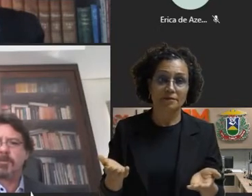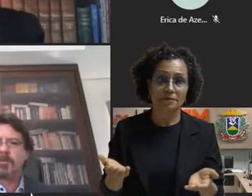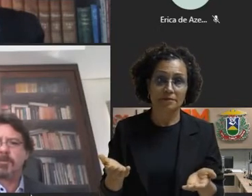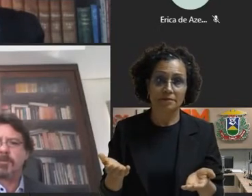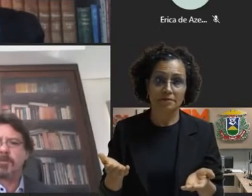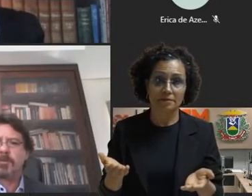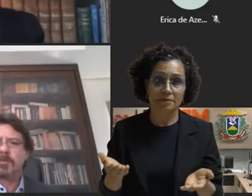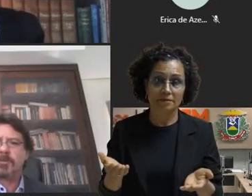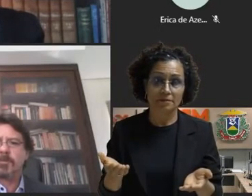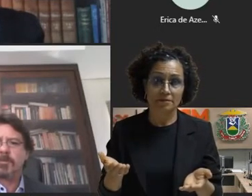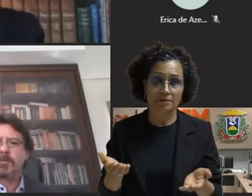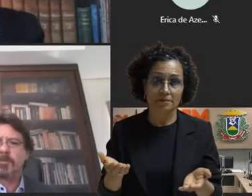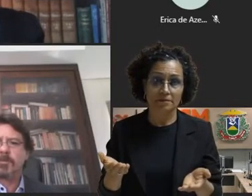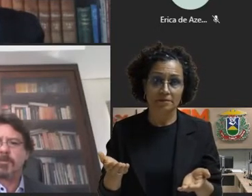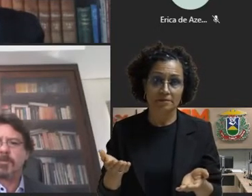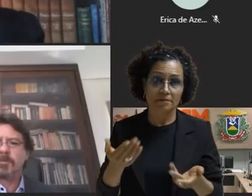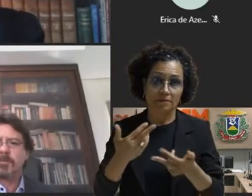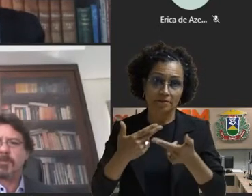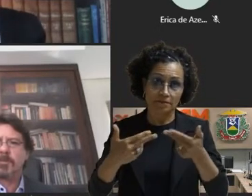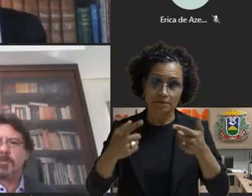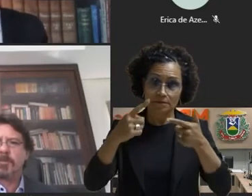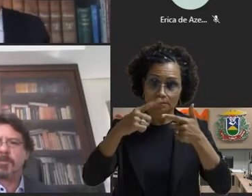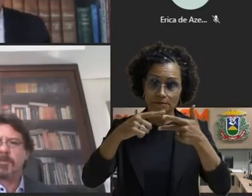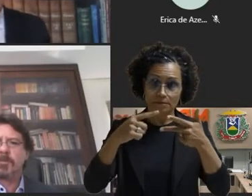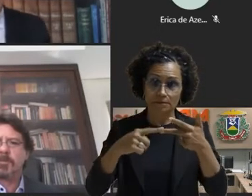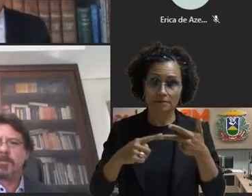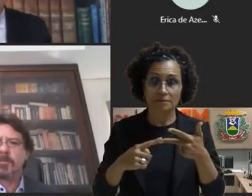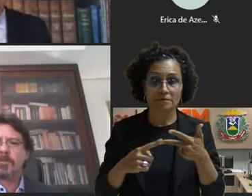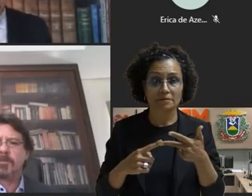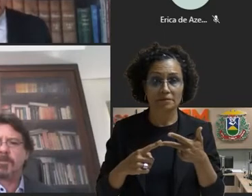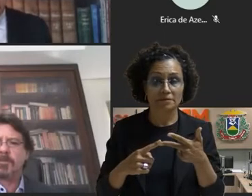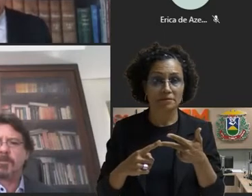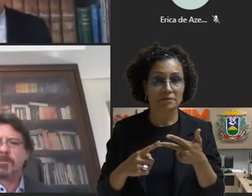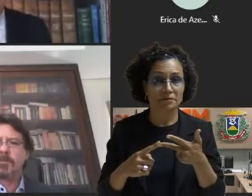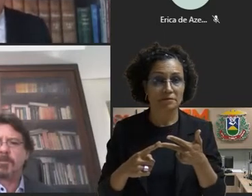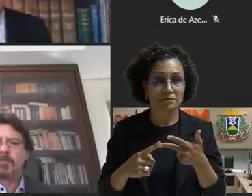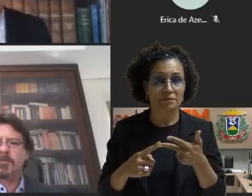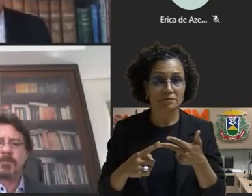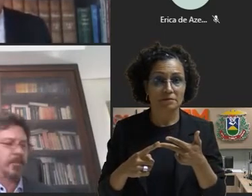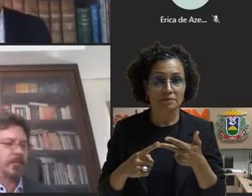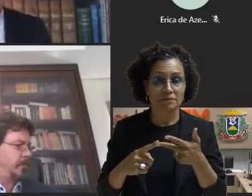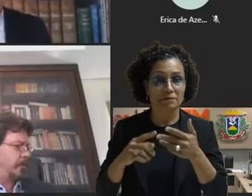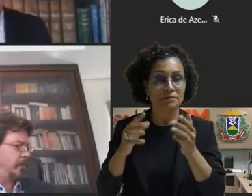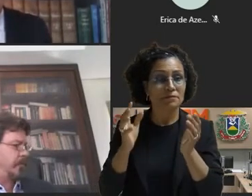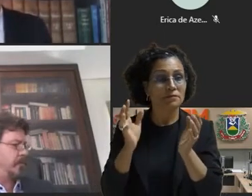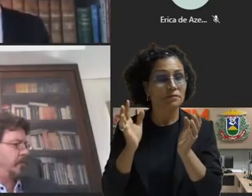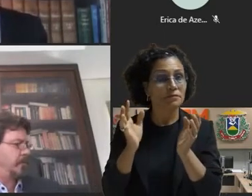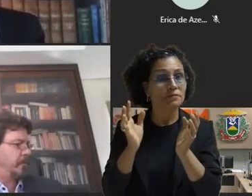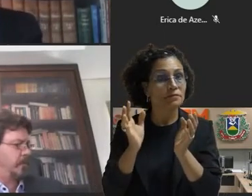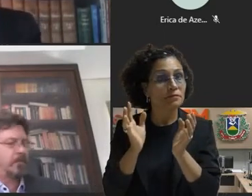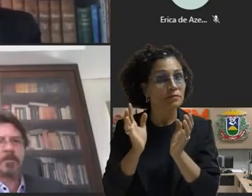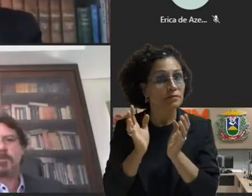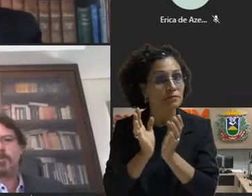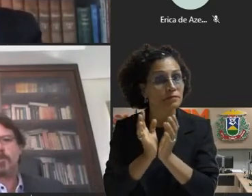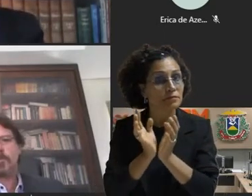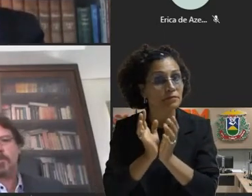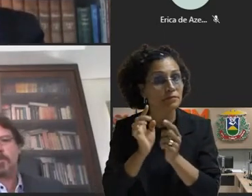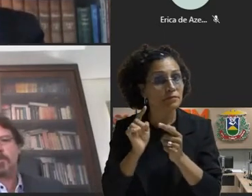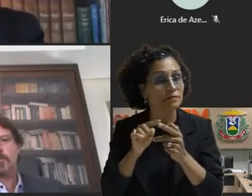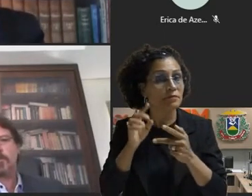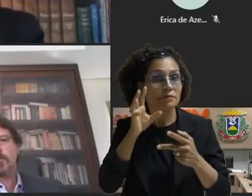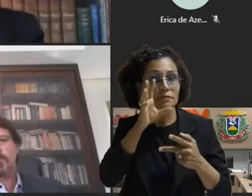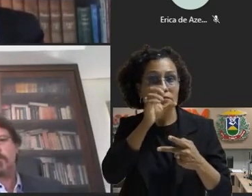é o seguinte. Uma, eu enviei para vocês no grupo, no